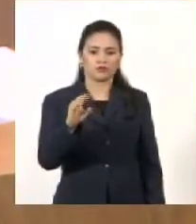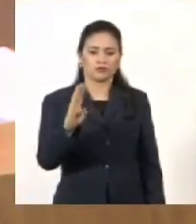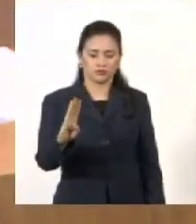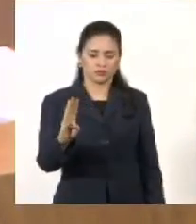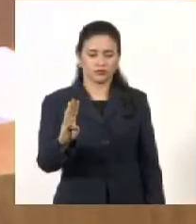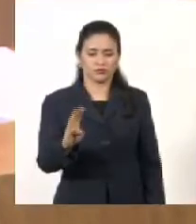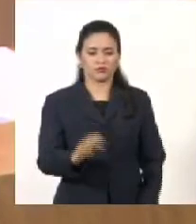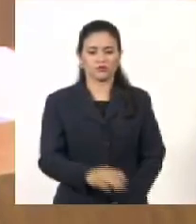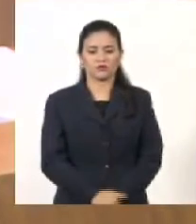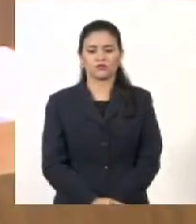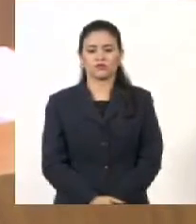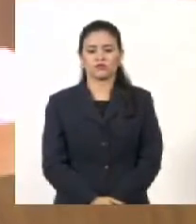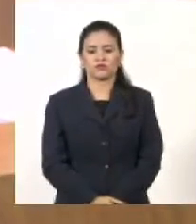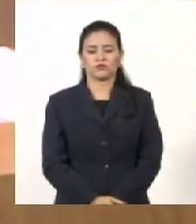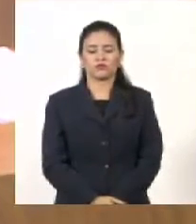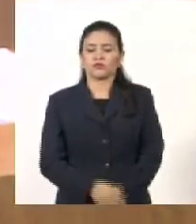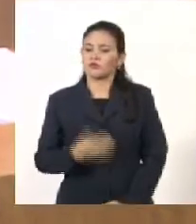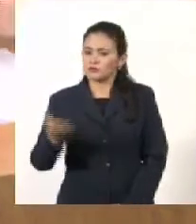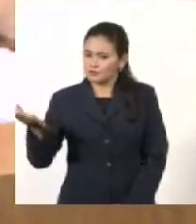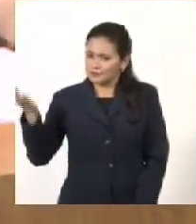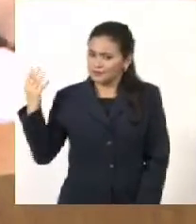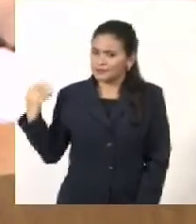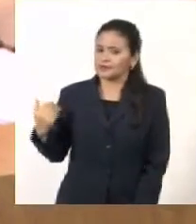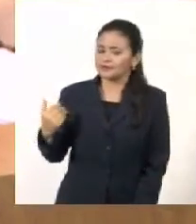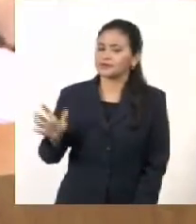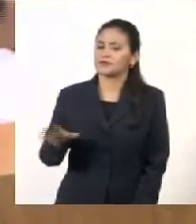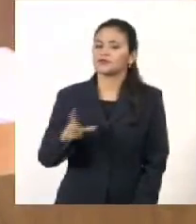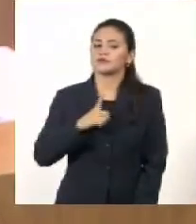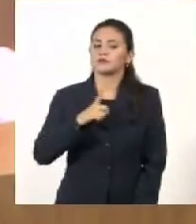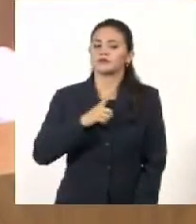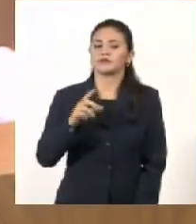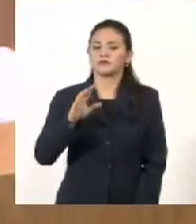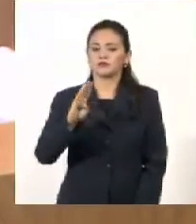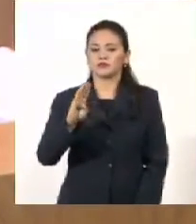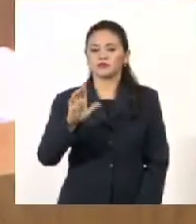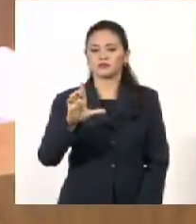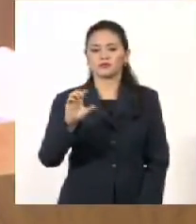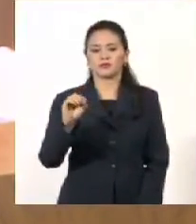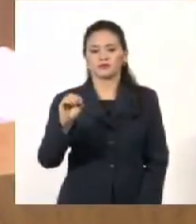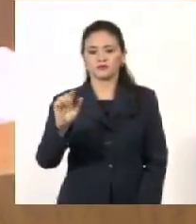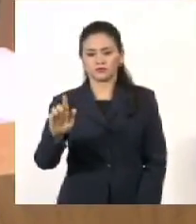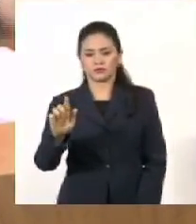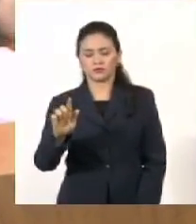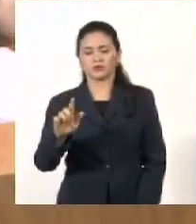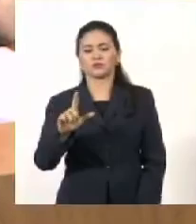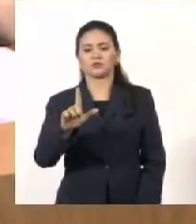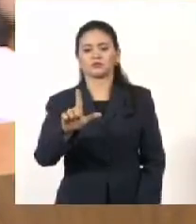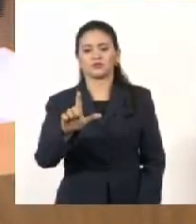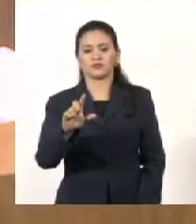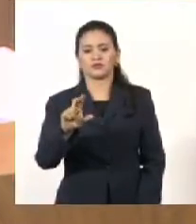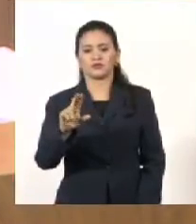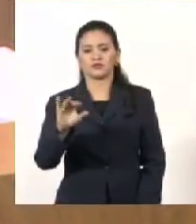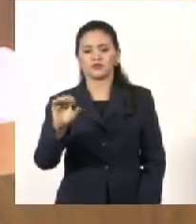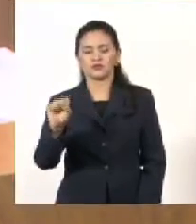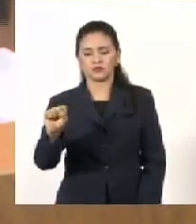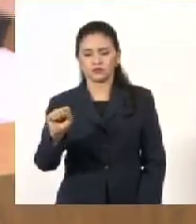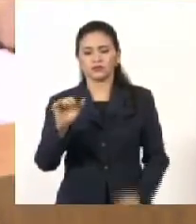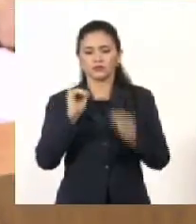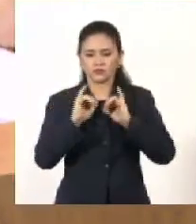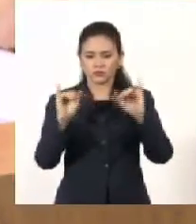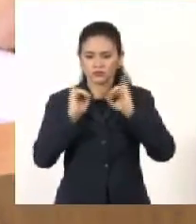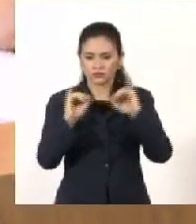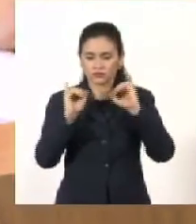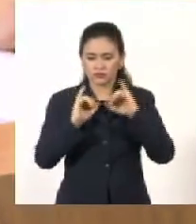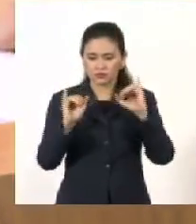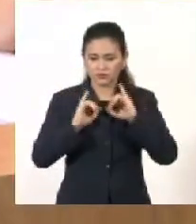citado pelo blog do seu Luiz Cardoso, que ali está, quando colocou aquela matéria a meu respeito de que eu havia fraudado